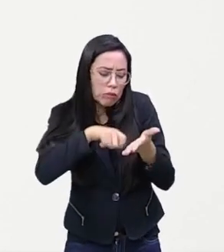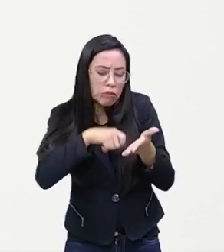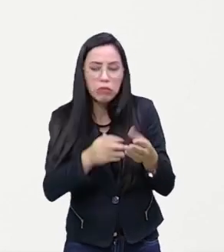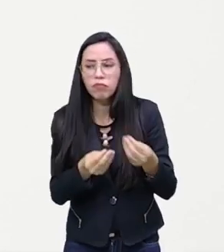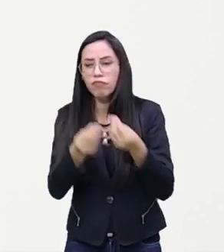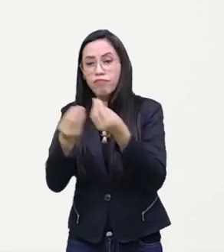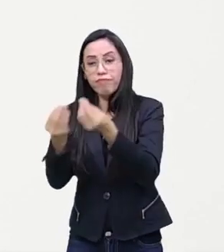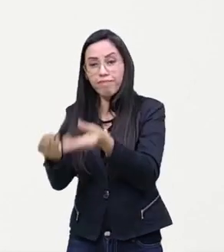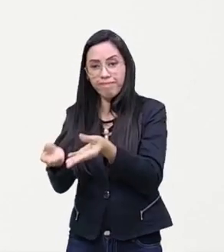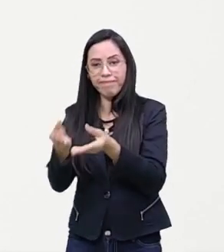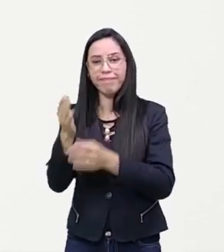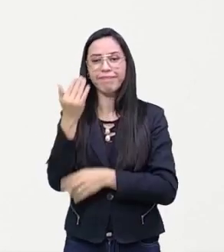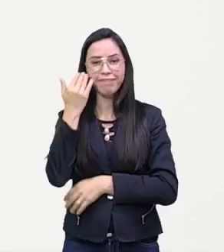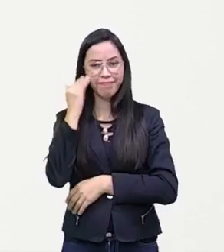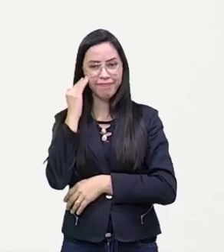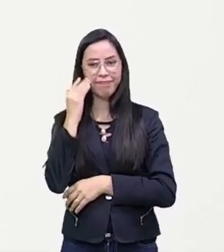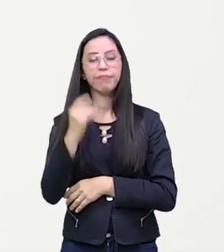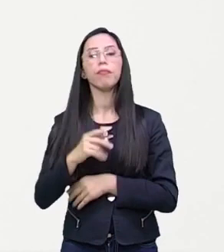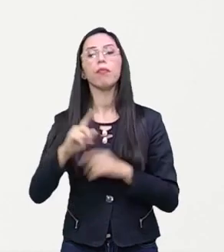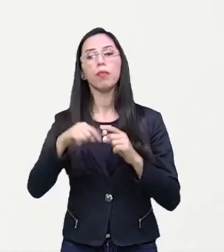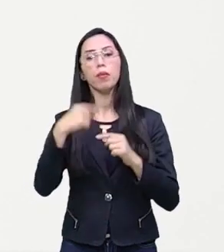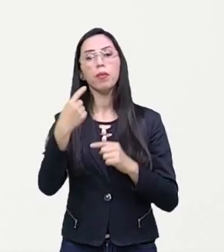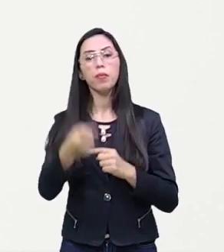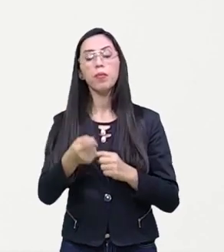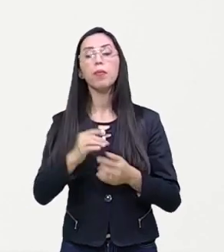bilhete. Então, vamos para o próximo.